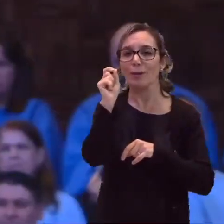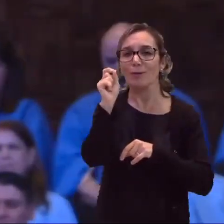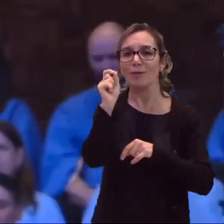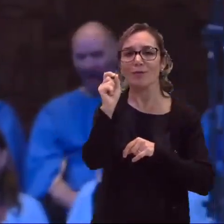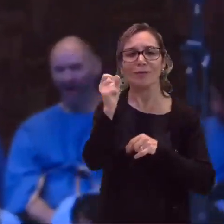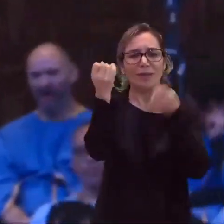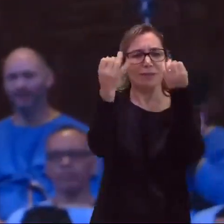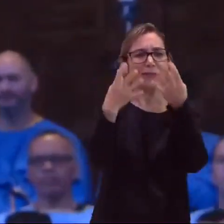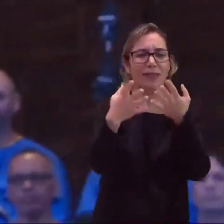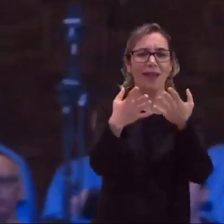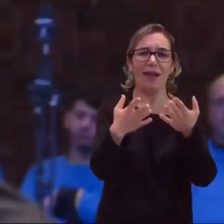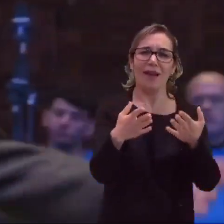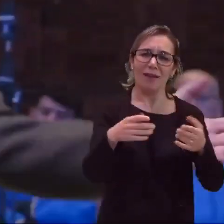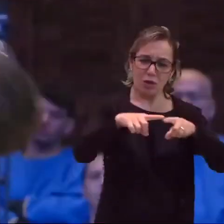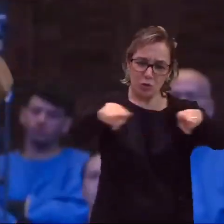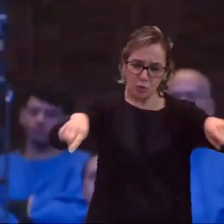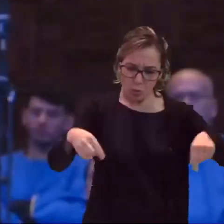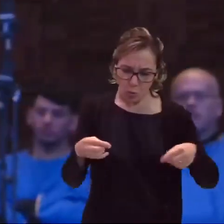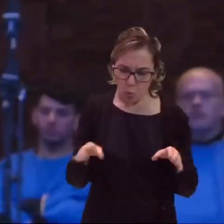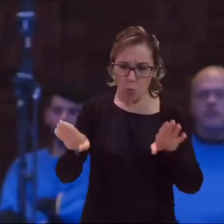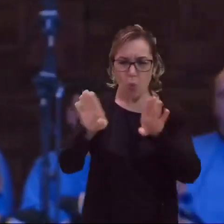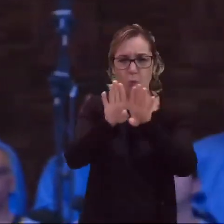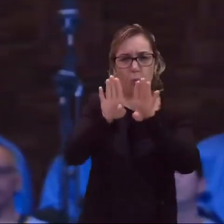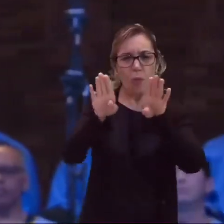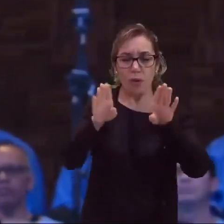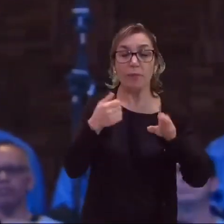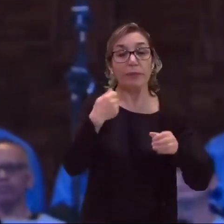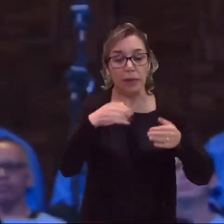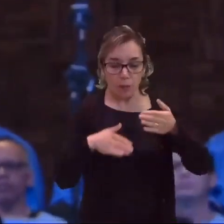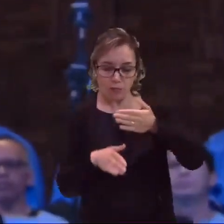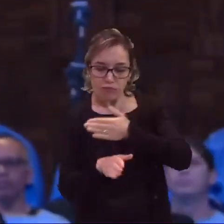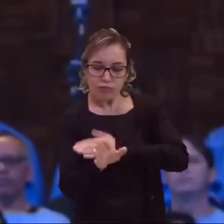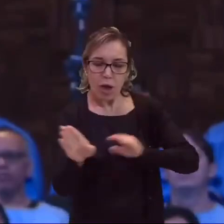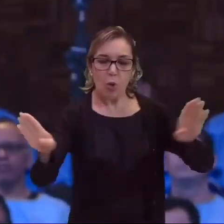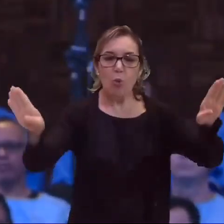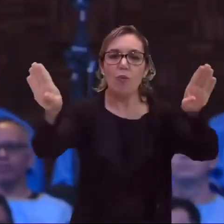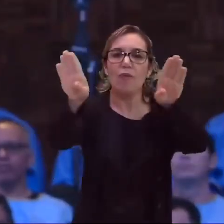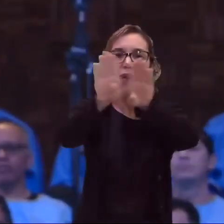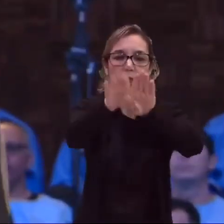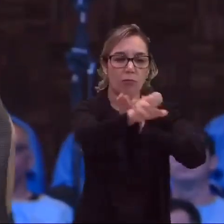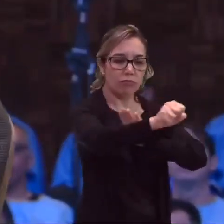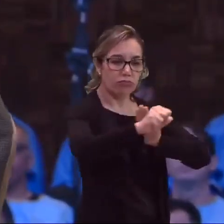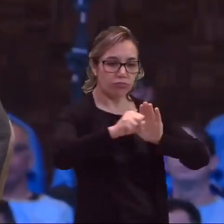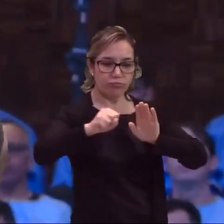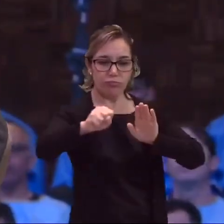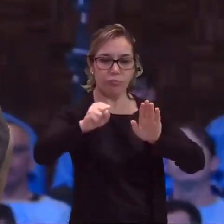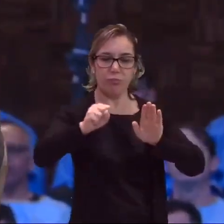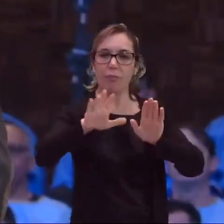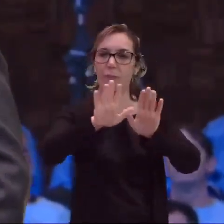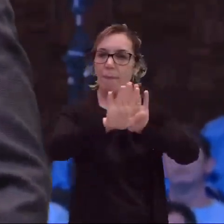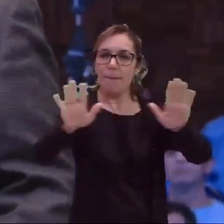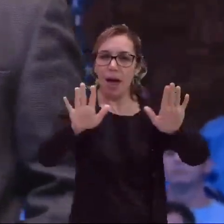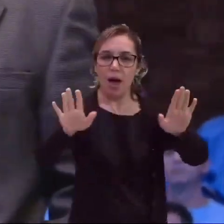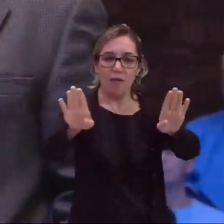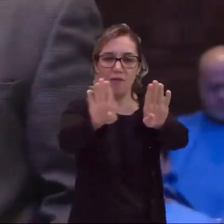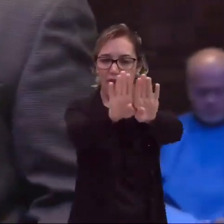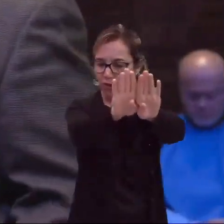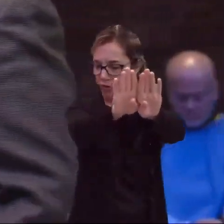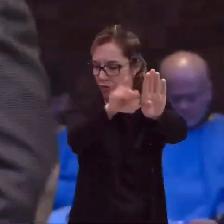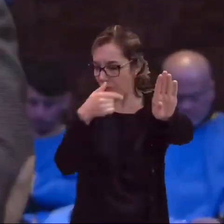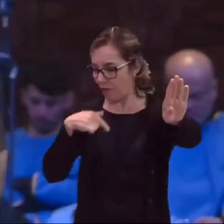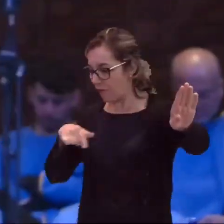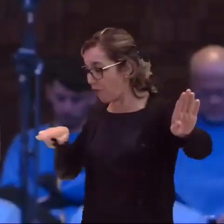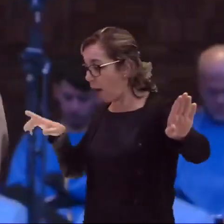ela não é só entrar no quarto é fecha a porta tem que ter exclusividade e quando